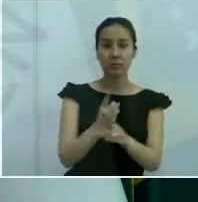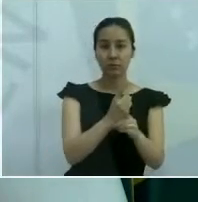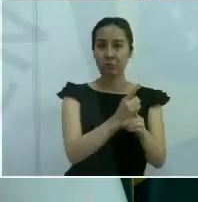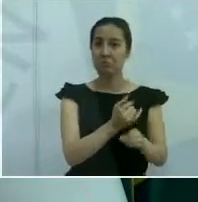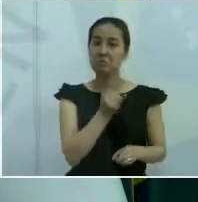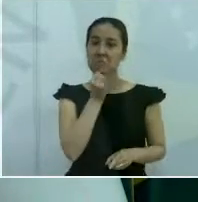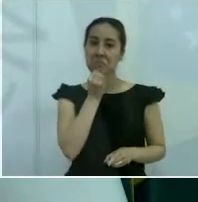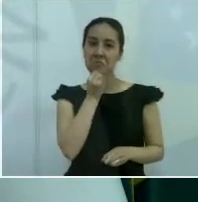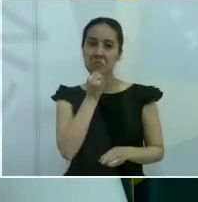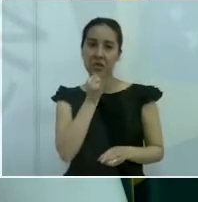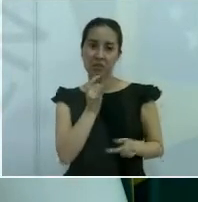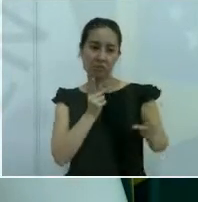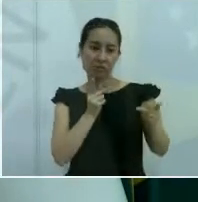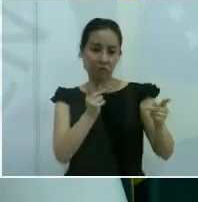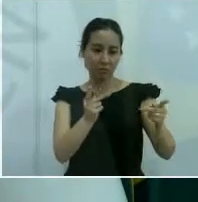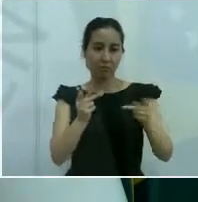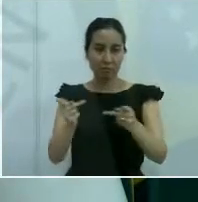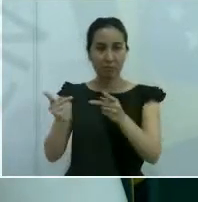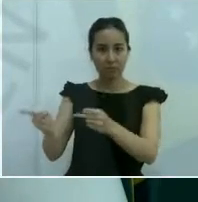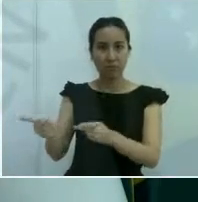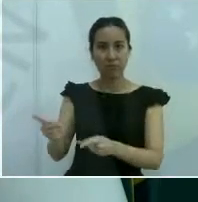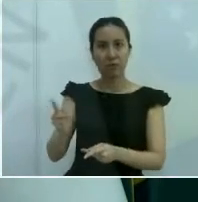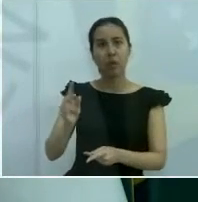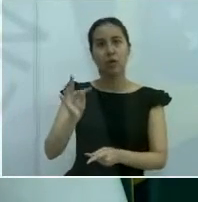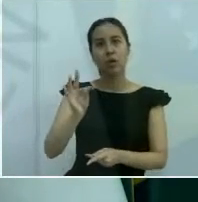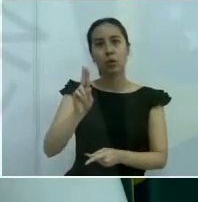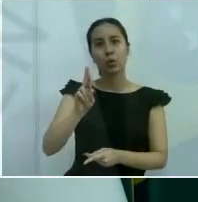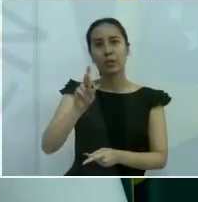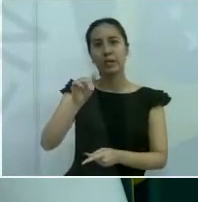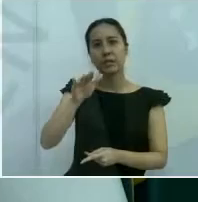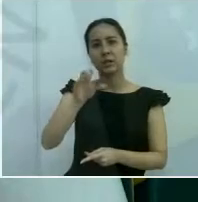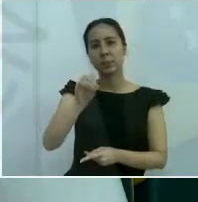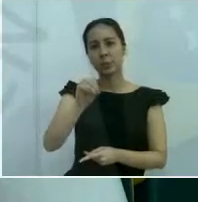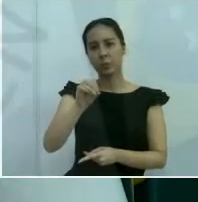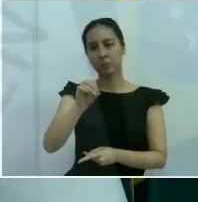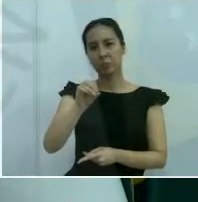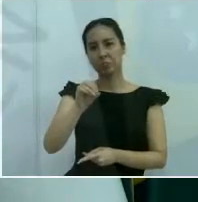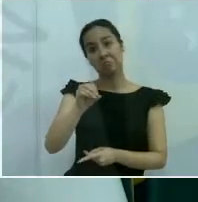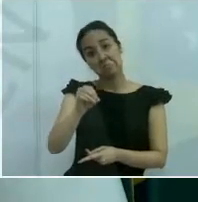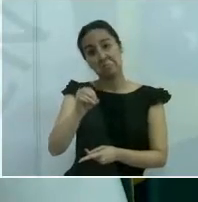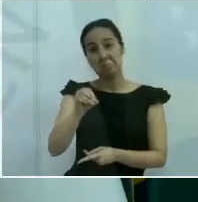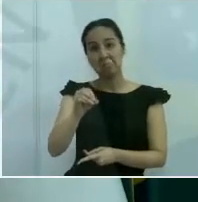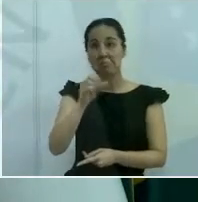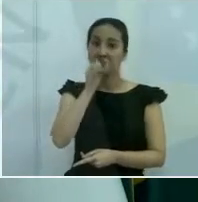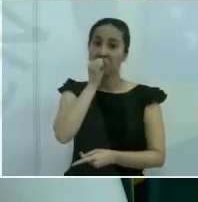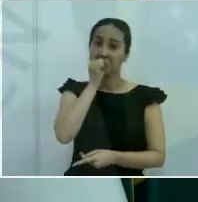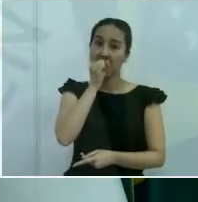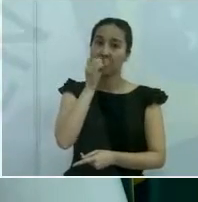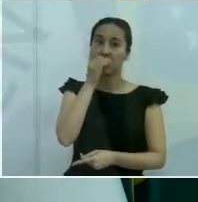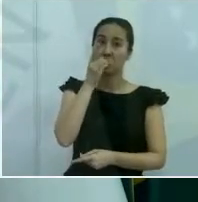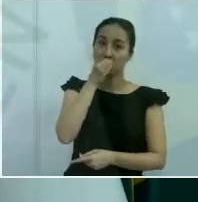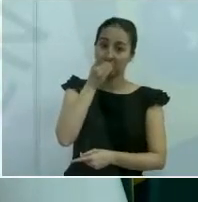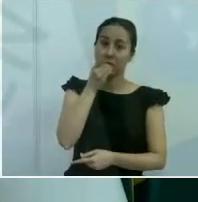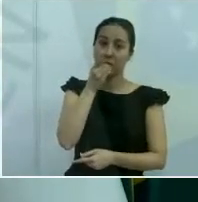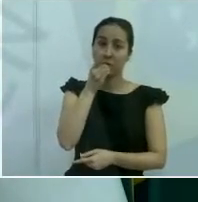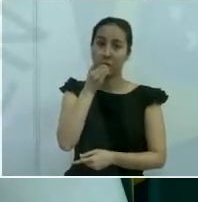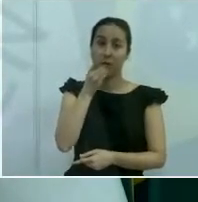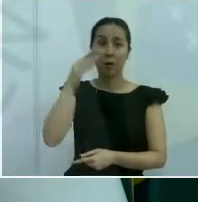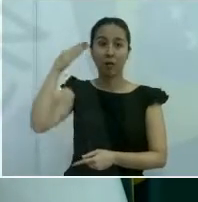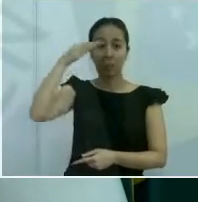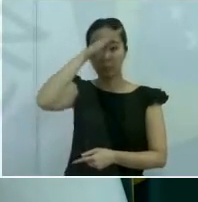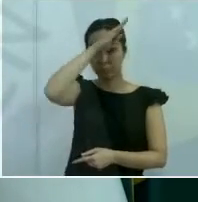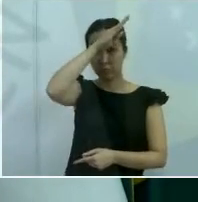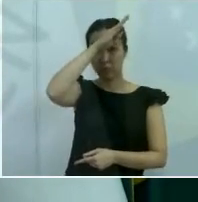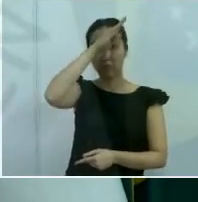turismo funciona normalmente no fim de semana e ele nosso o bolsonaro acabou de tomar um taco ontem em